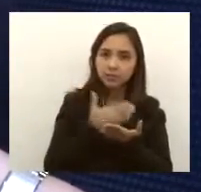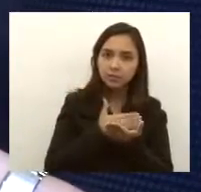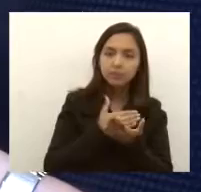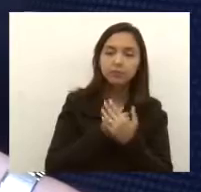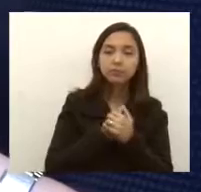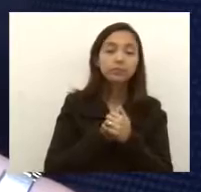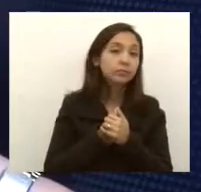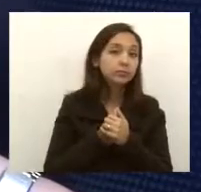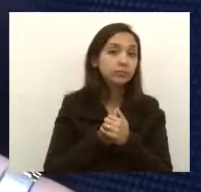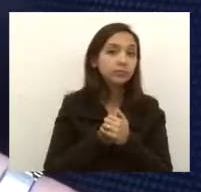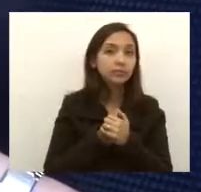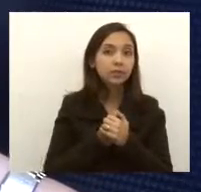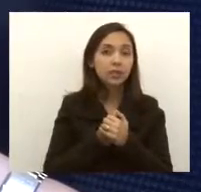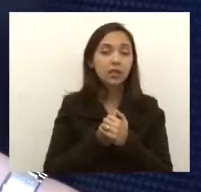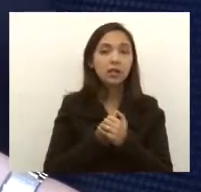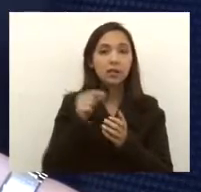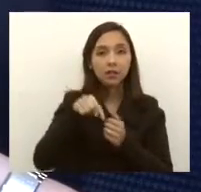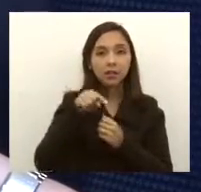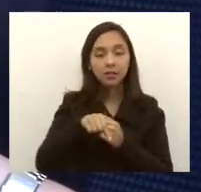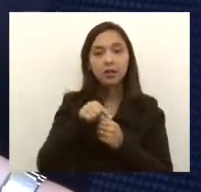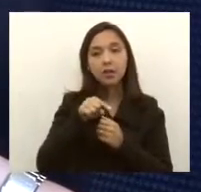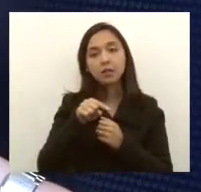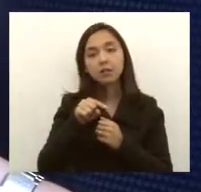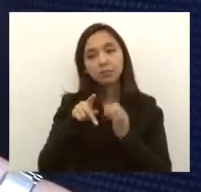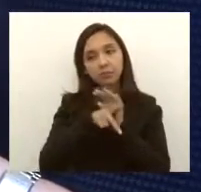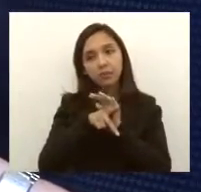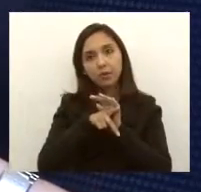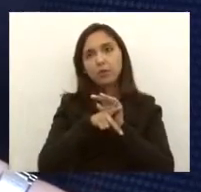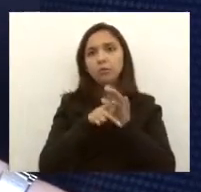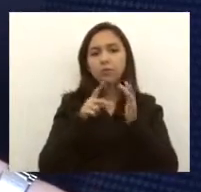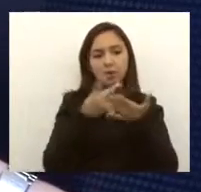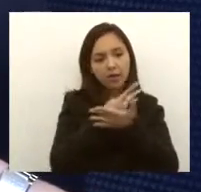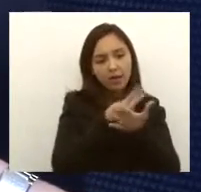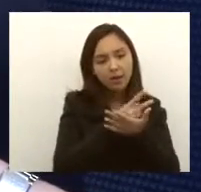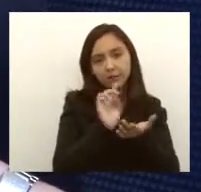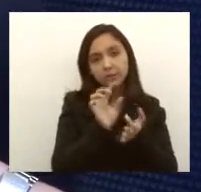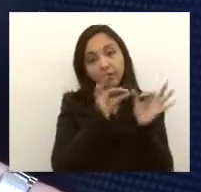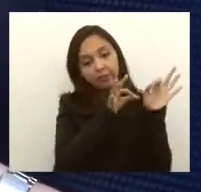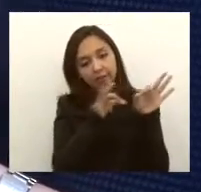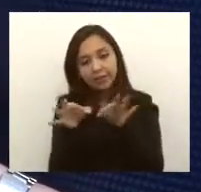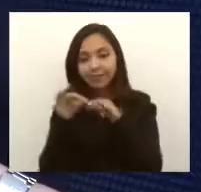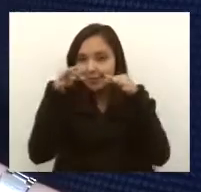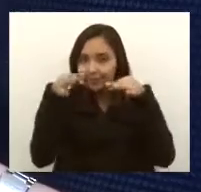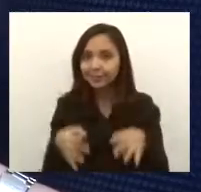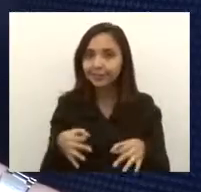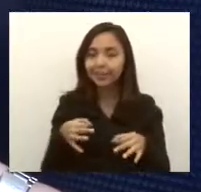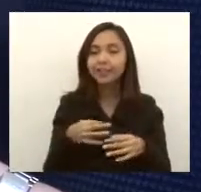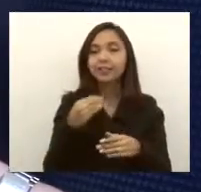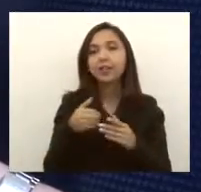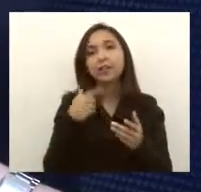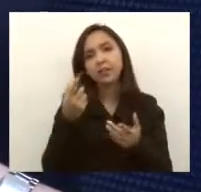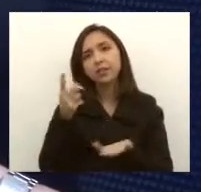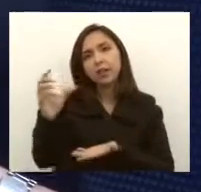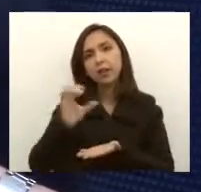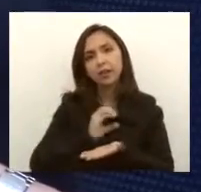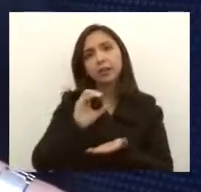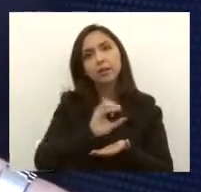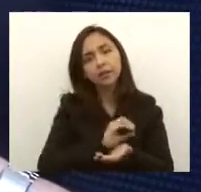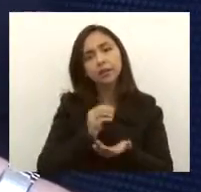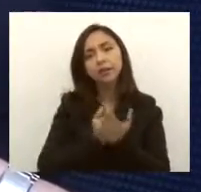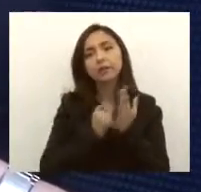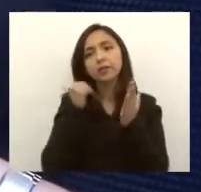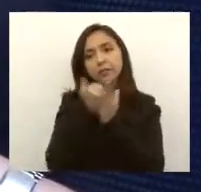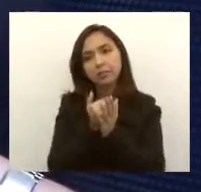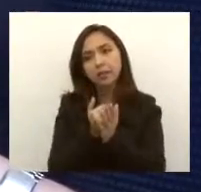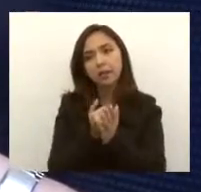profissionais sairão da clandestinidade, vão se regularizar, você entendeu? E com isso aumenta a arrecadação da cidade. E